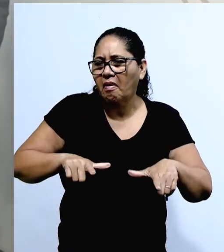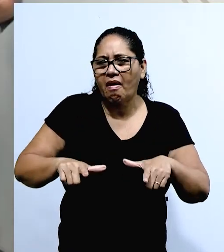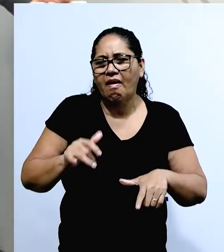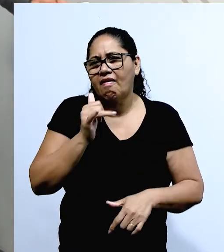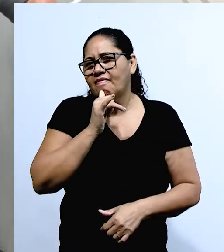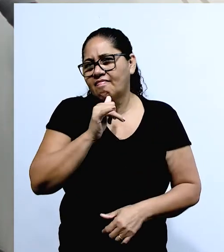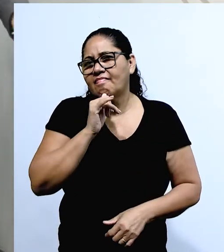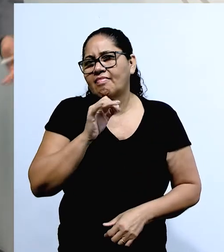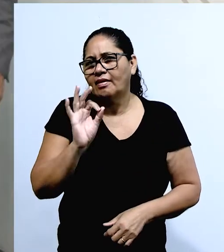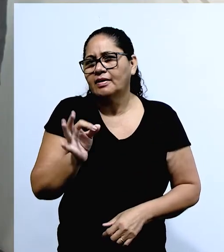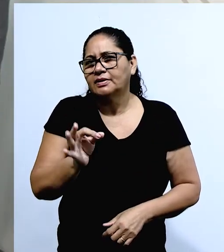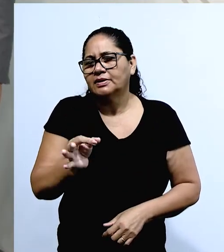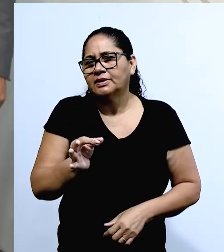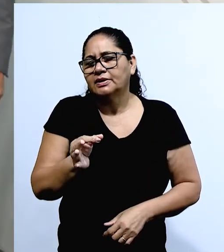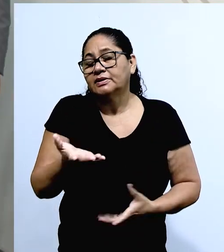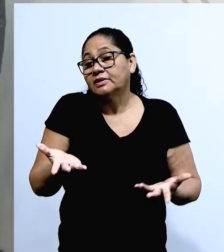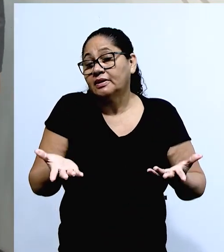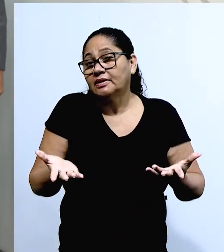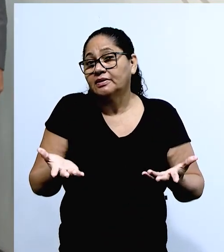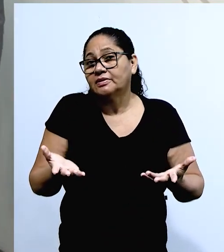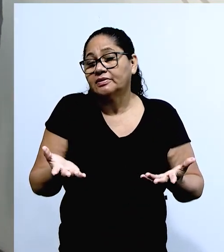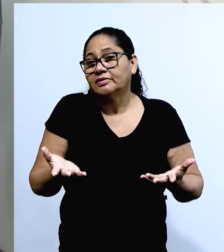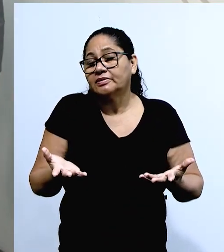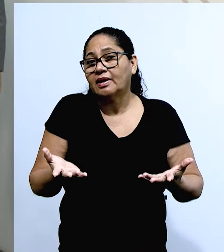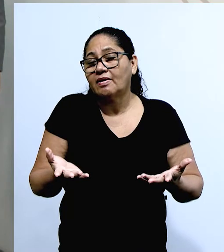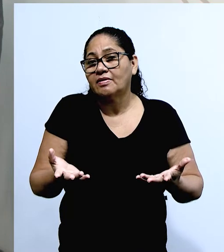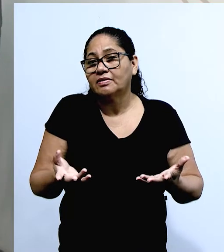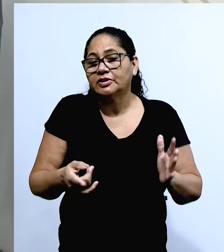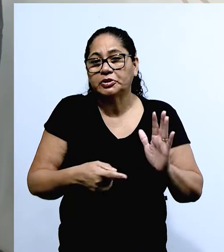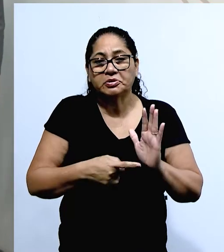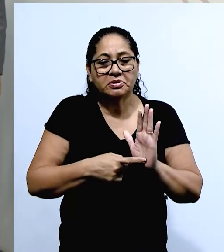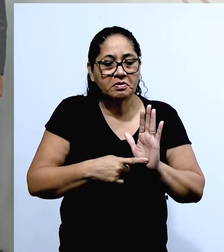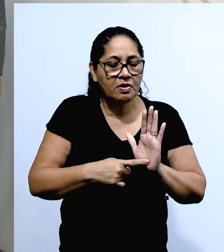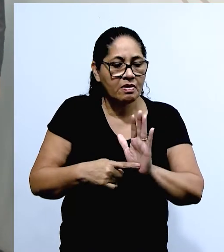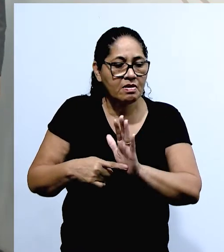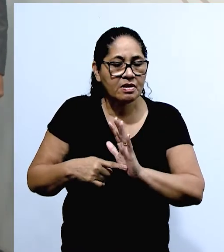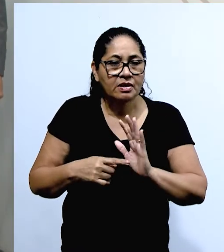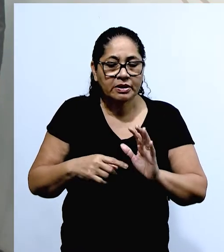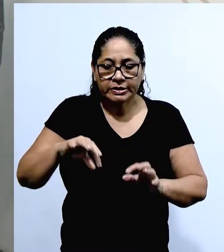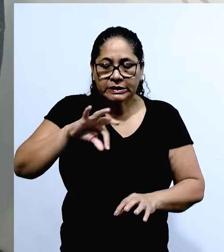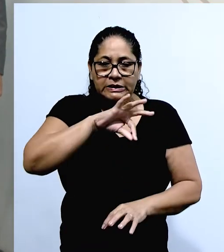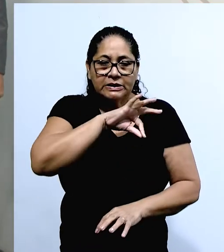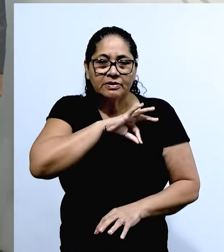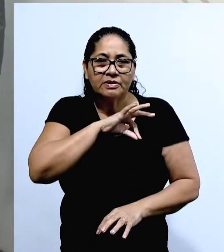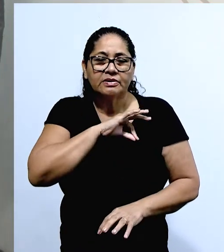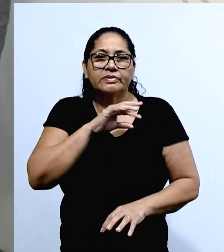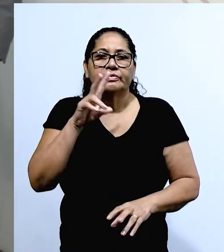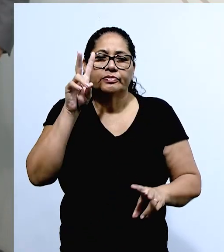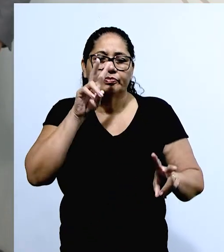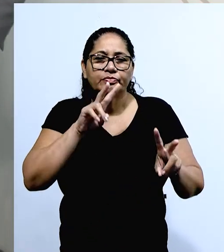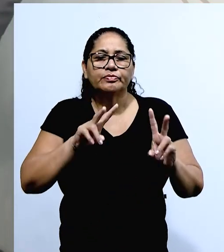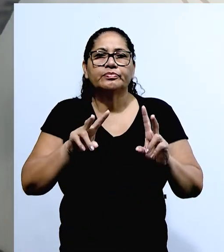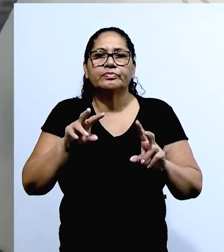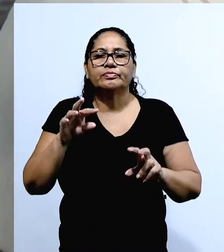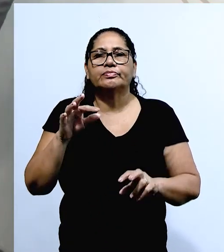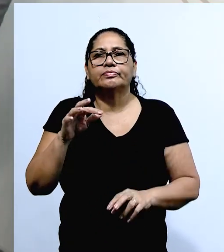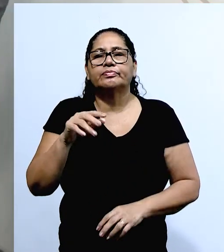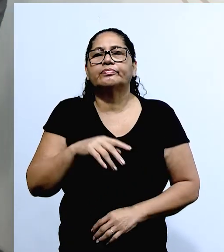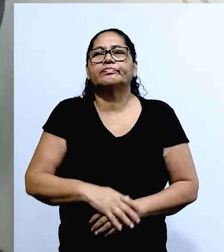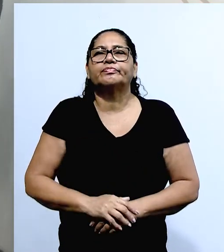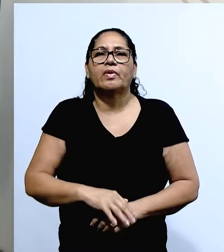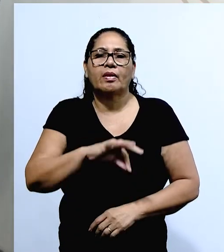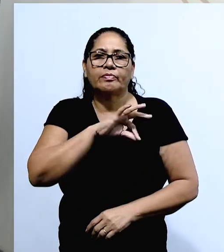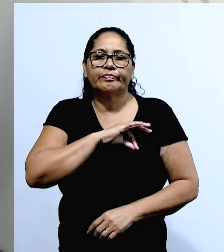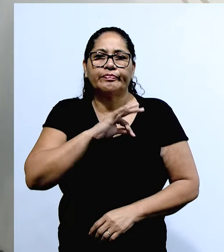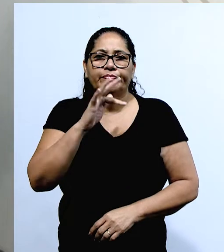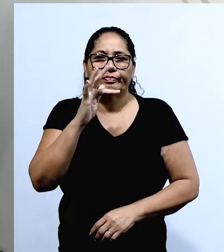realidade, naquele exemplo, perfeito? Então aqui tornar-se referência em ciência policial, essa é a visão da Polícia Federal.